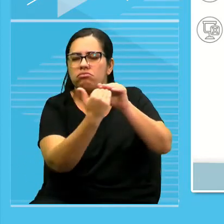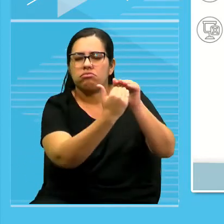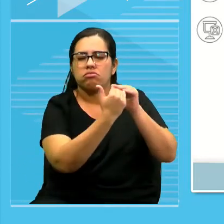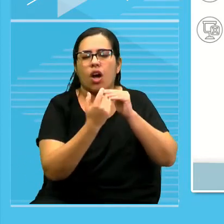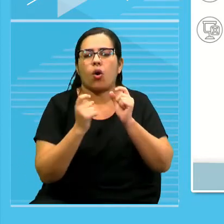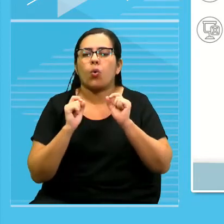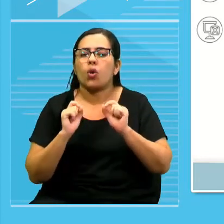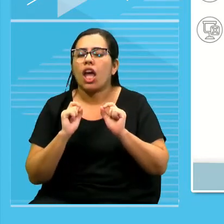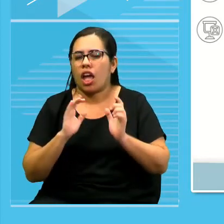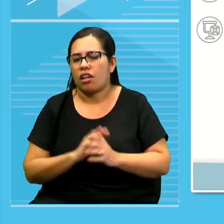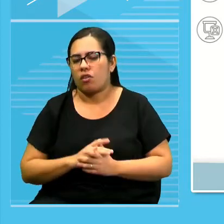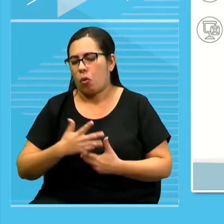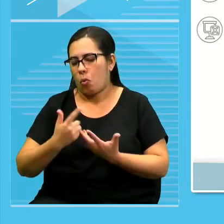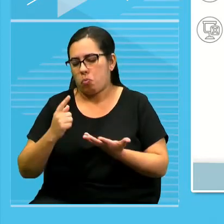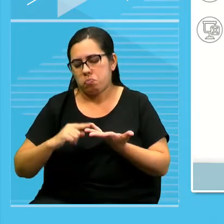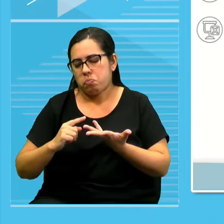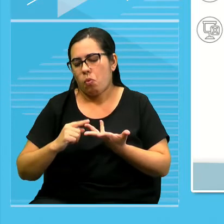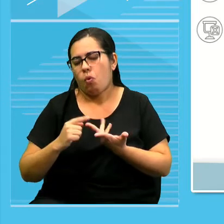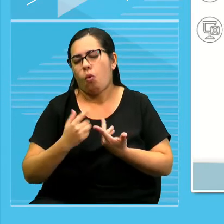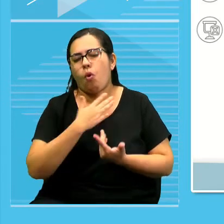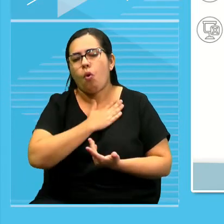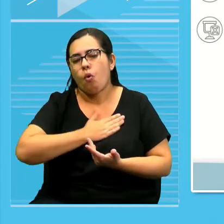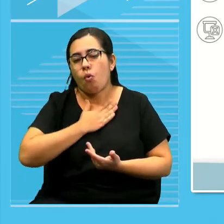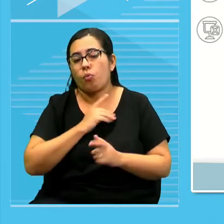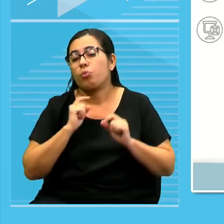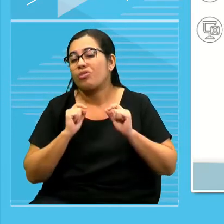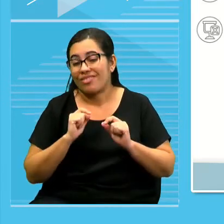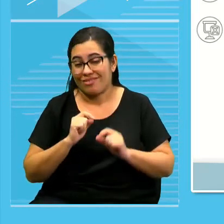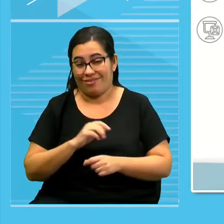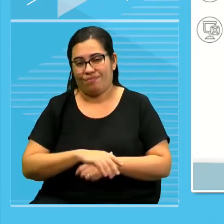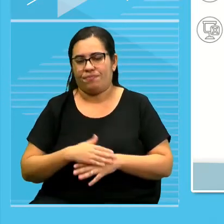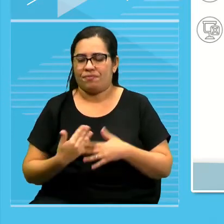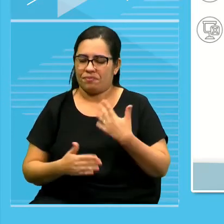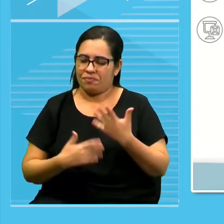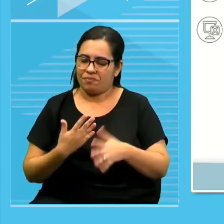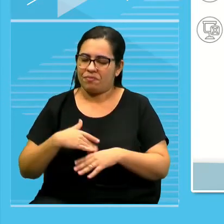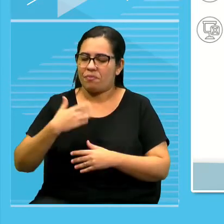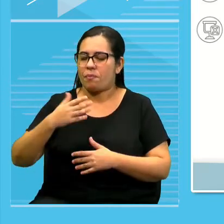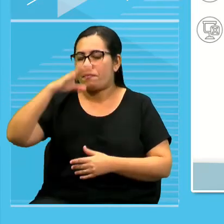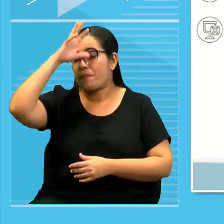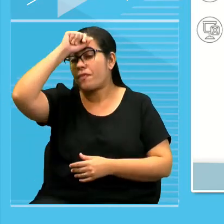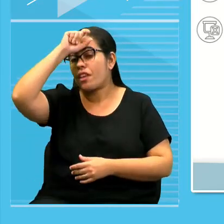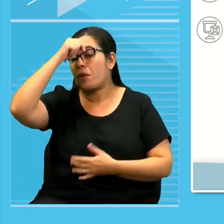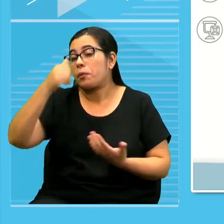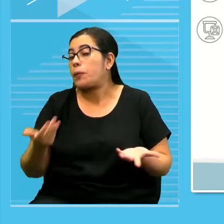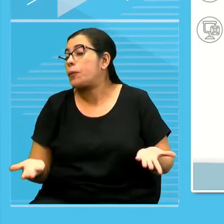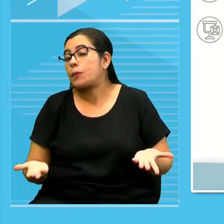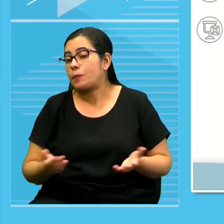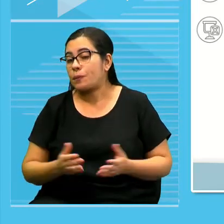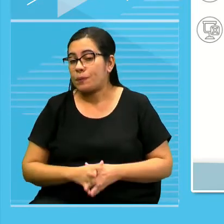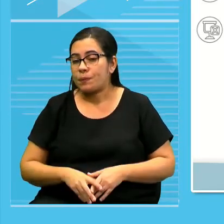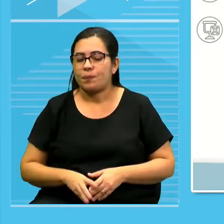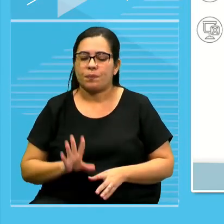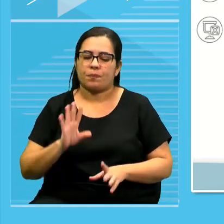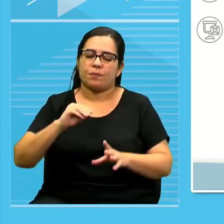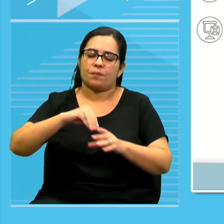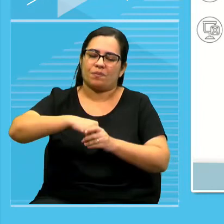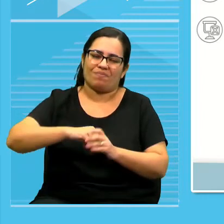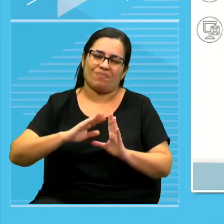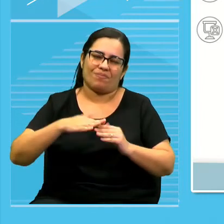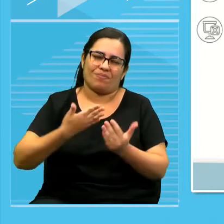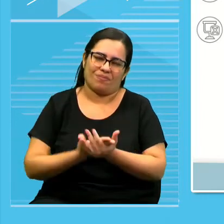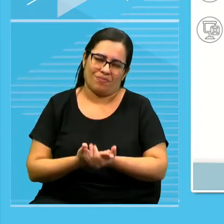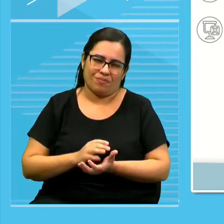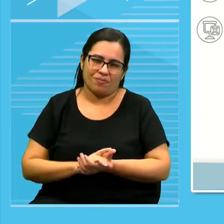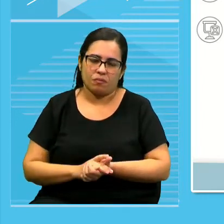ideias que tu gosta né então isso a gente aprende na escola porque não tem como né a gente